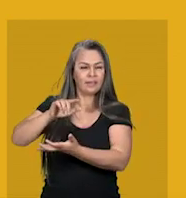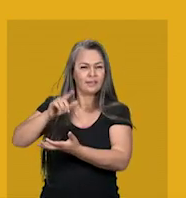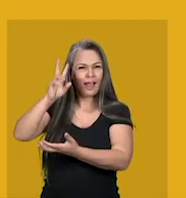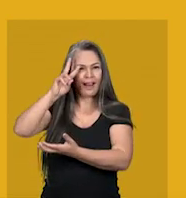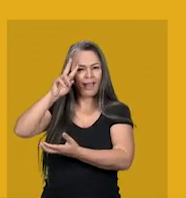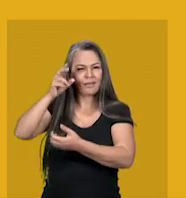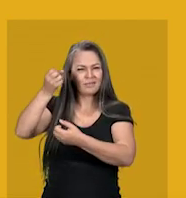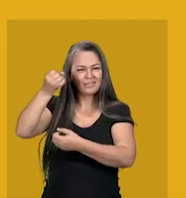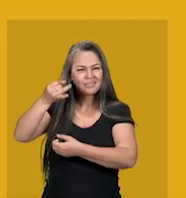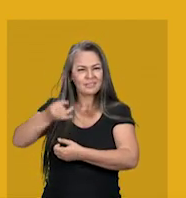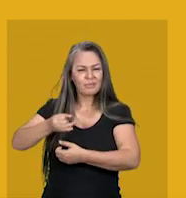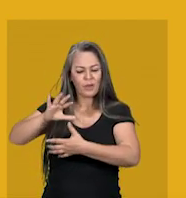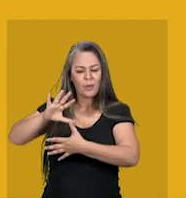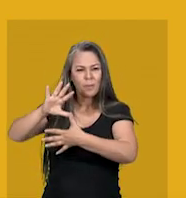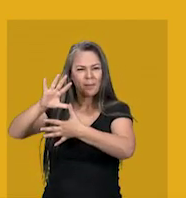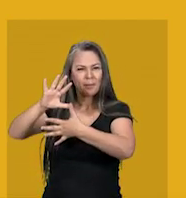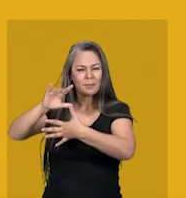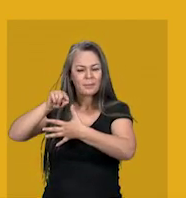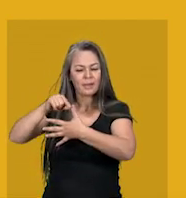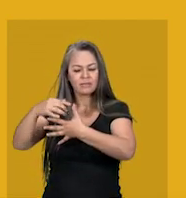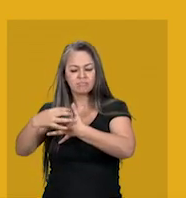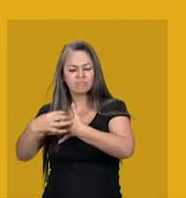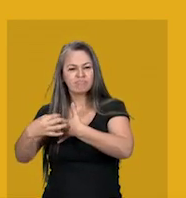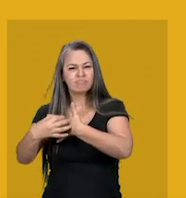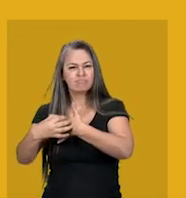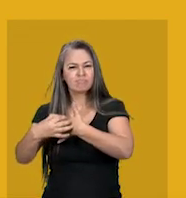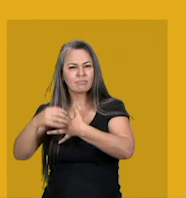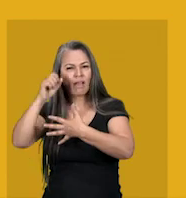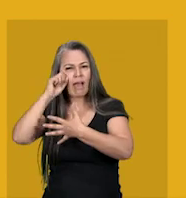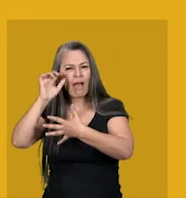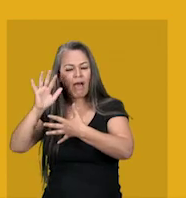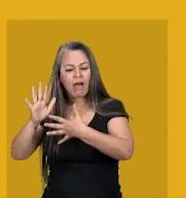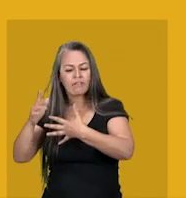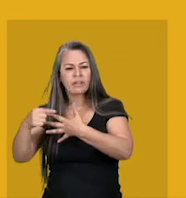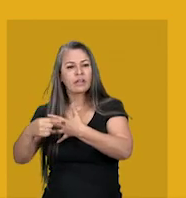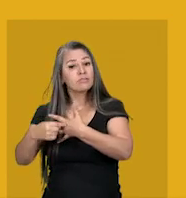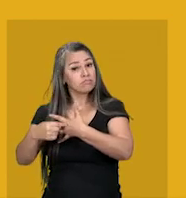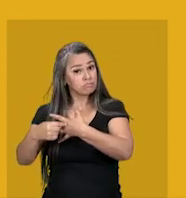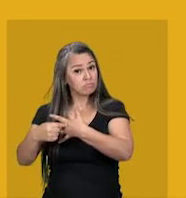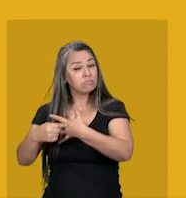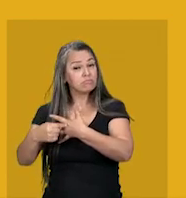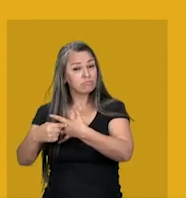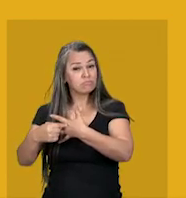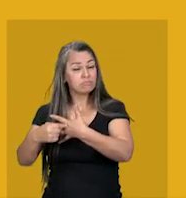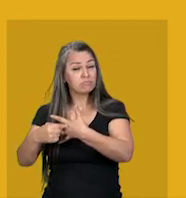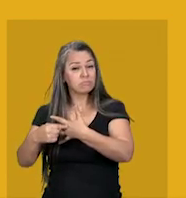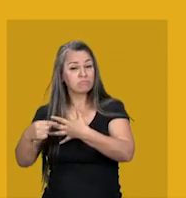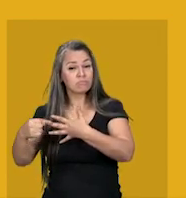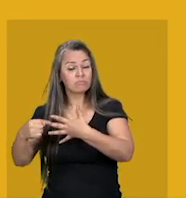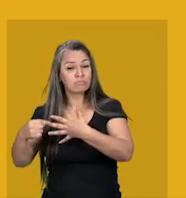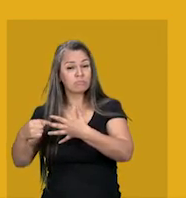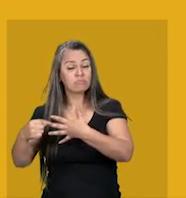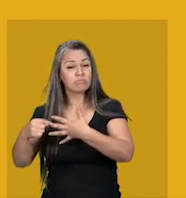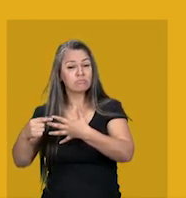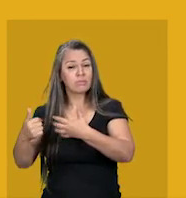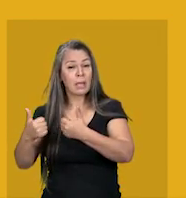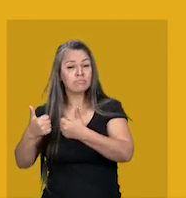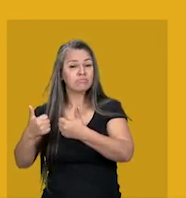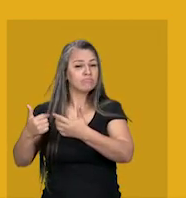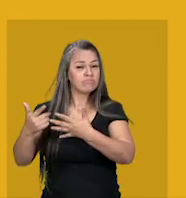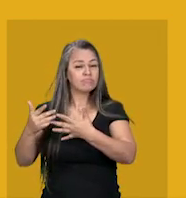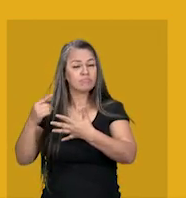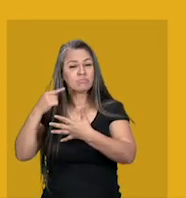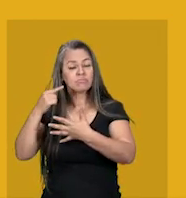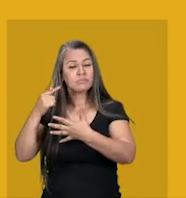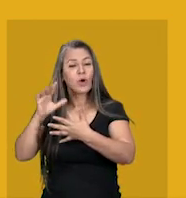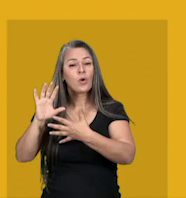continente africano e você compara em posição geográfica em relação ao Brasil, os tipos de climas são bem semelhantes.